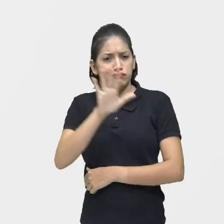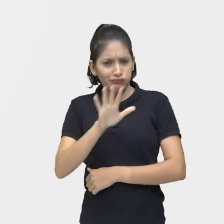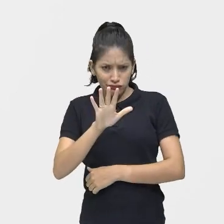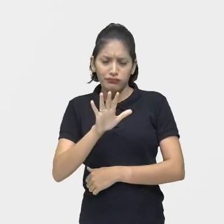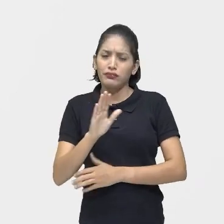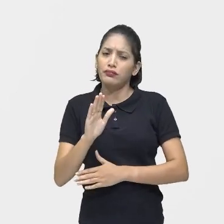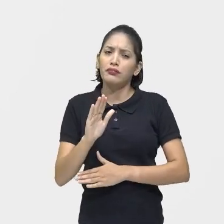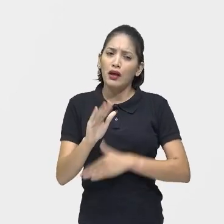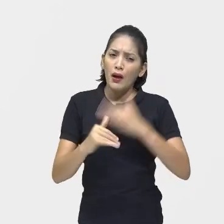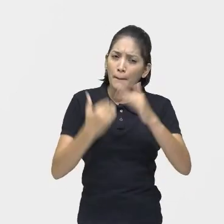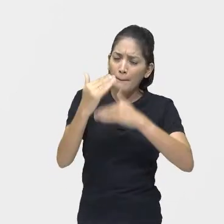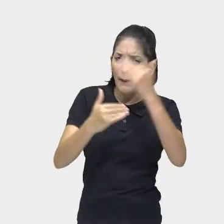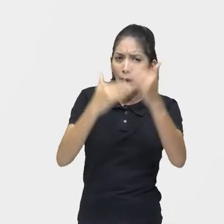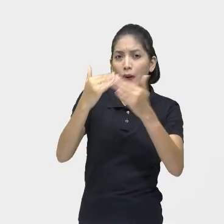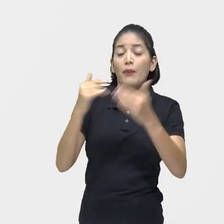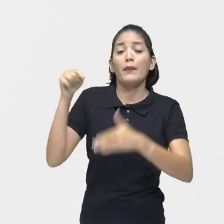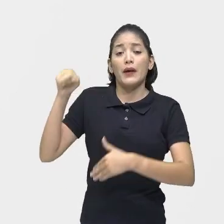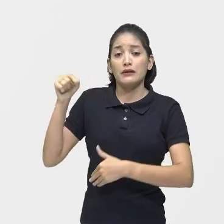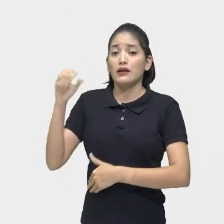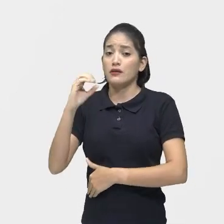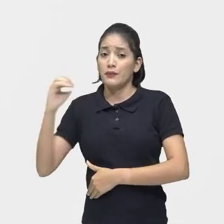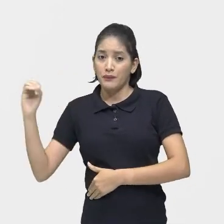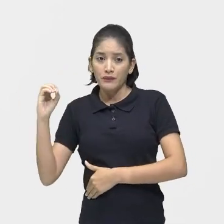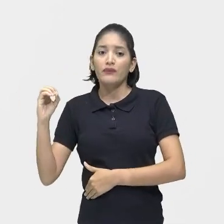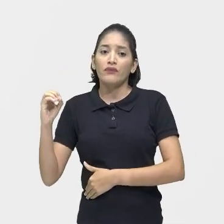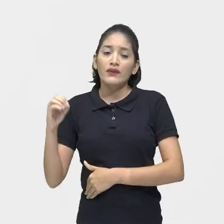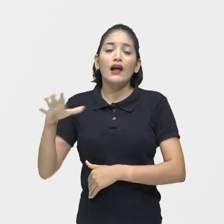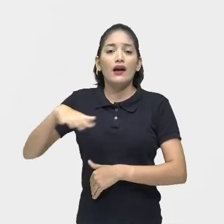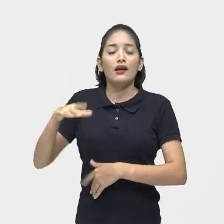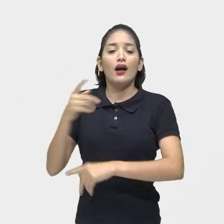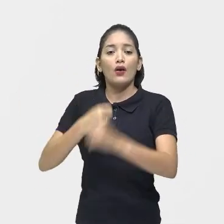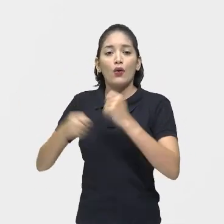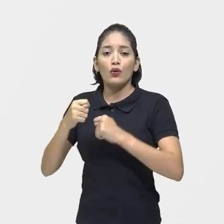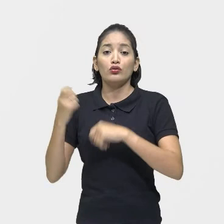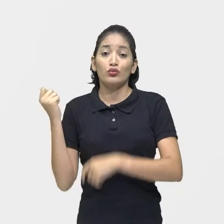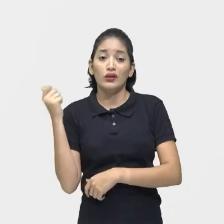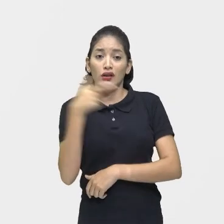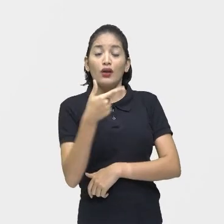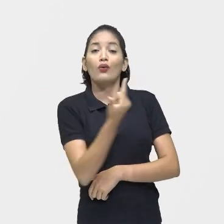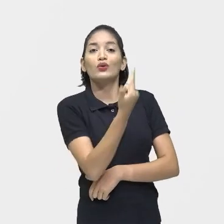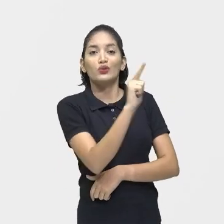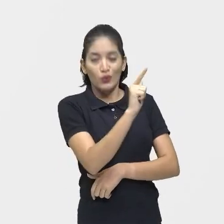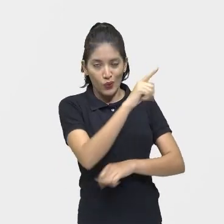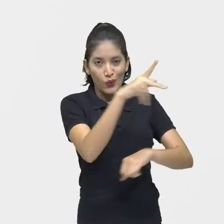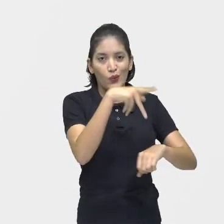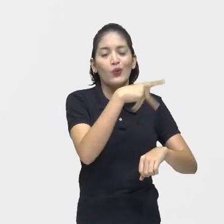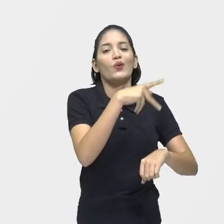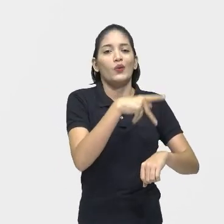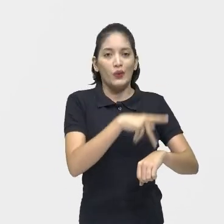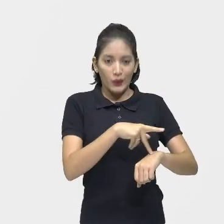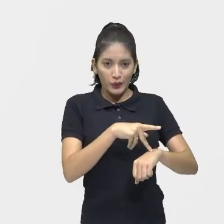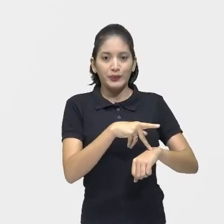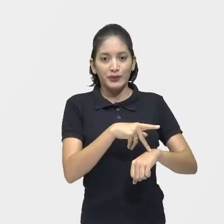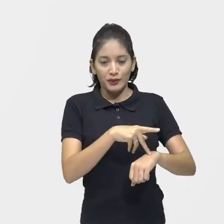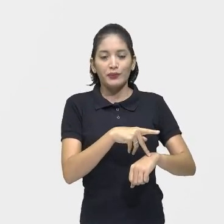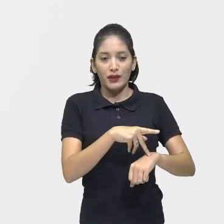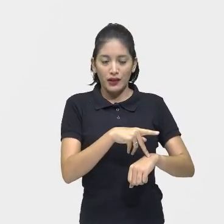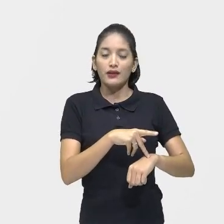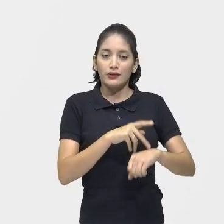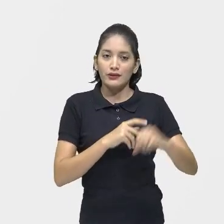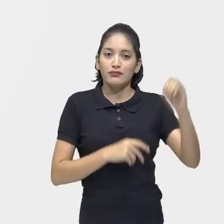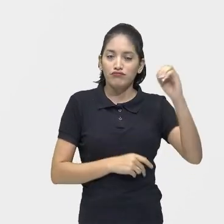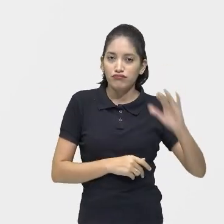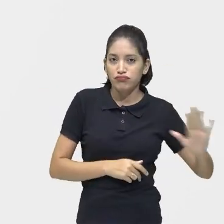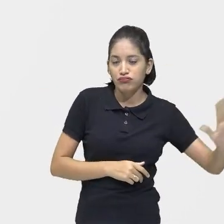mais desenvolvidos, né, economicamente, do que os outros países da porção oriental,